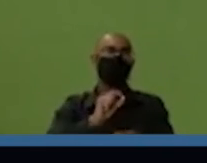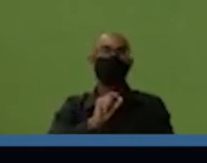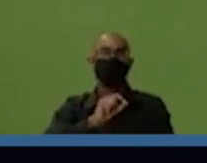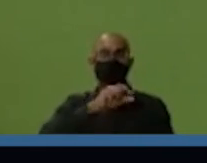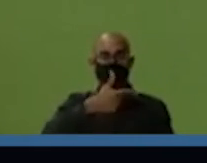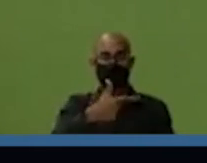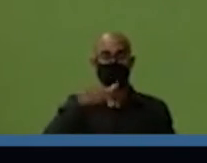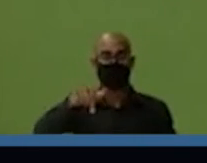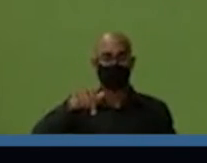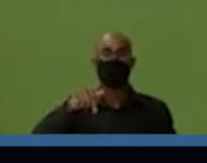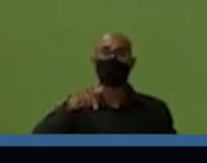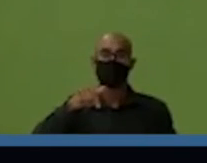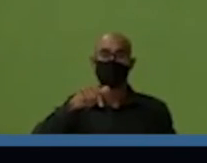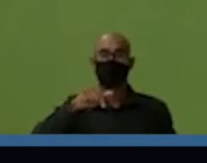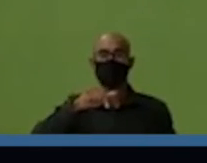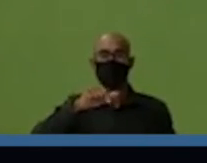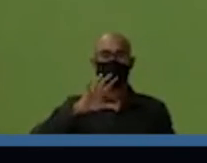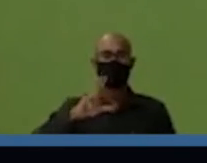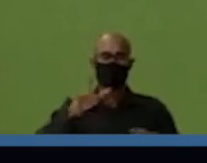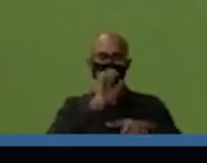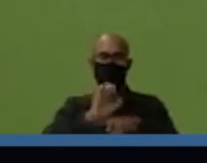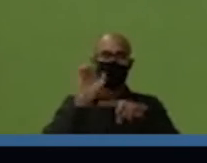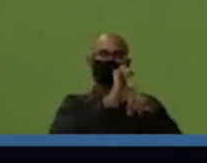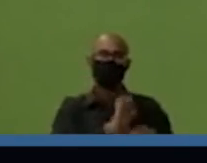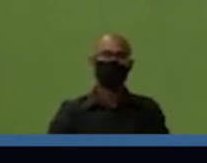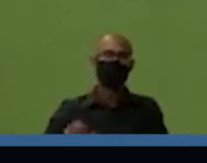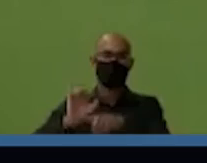federação. Está aí a Petrobras,